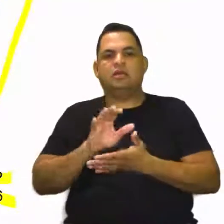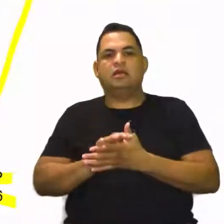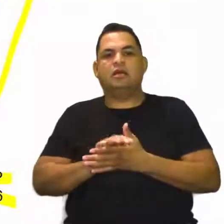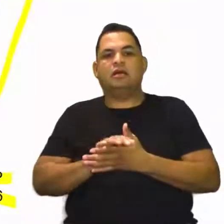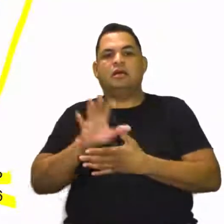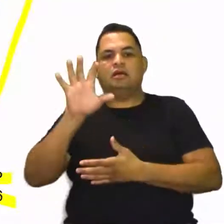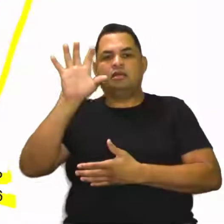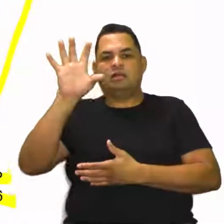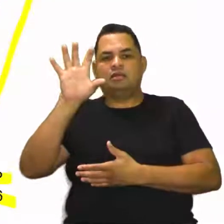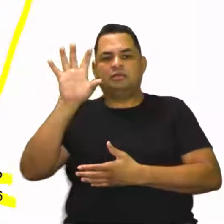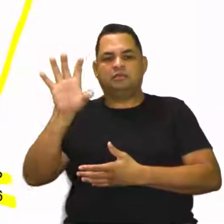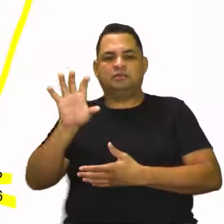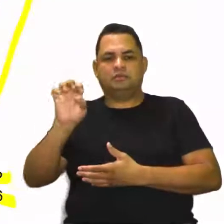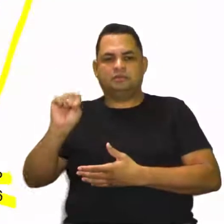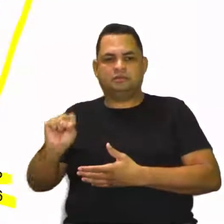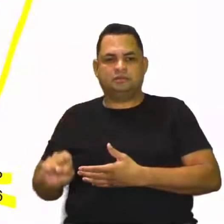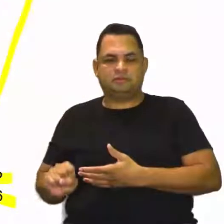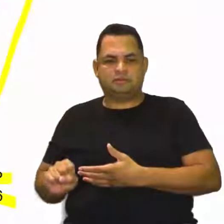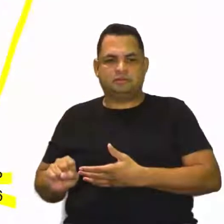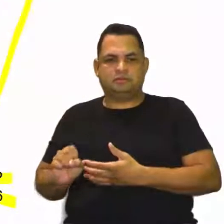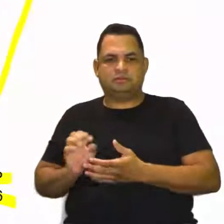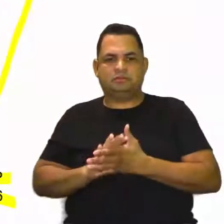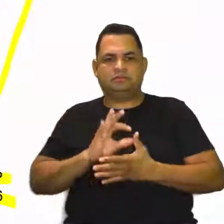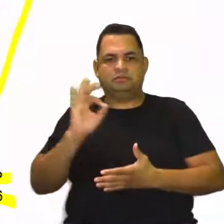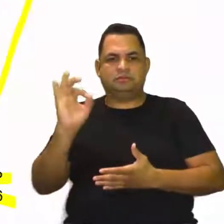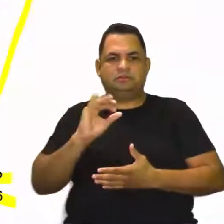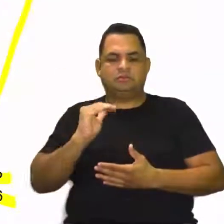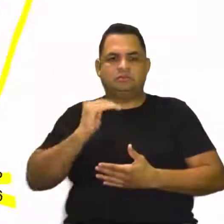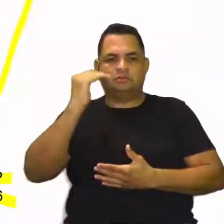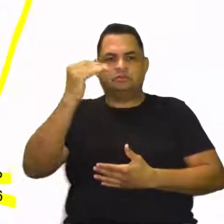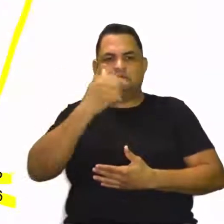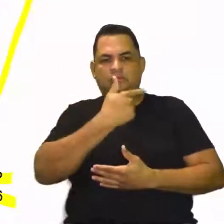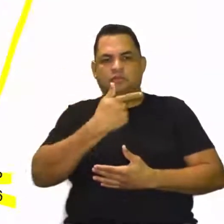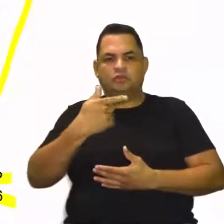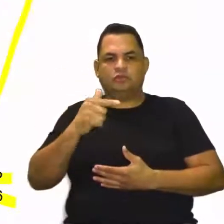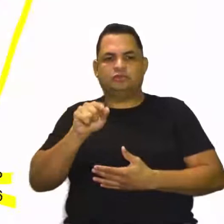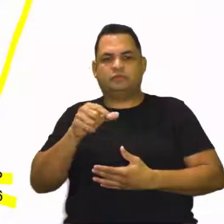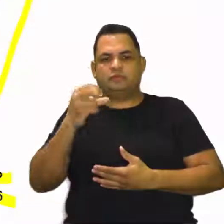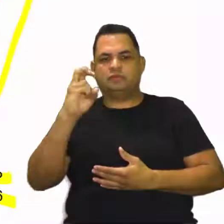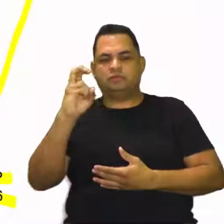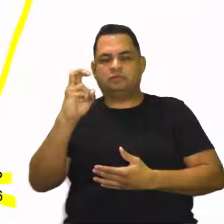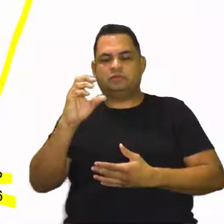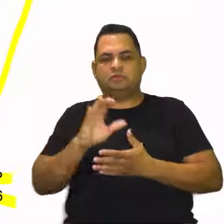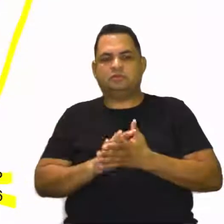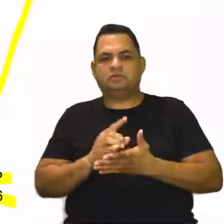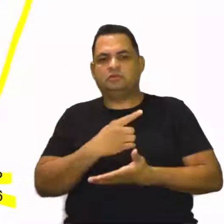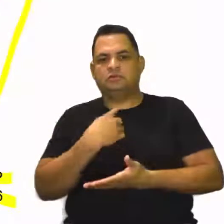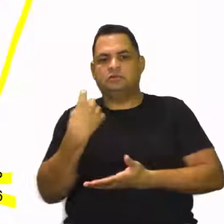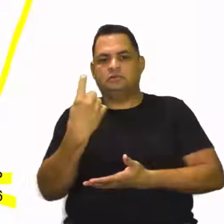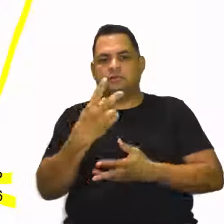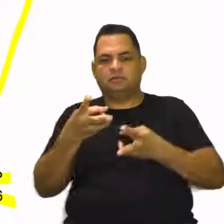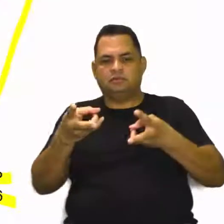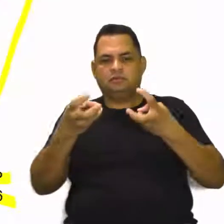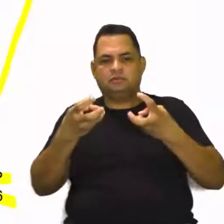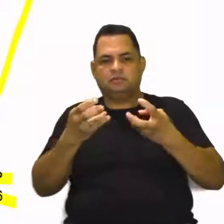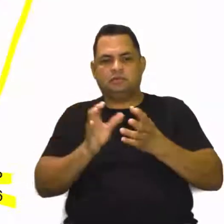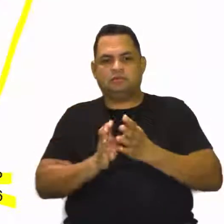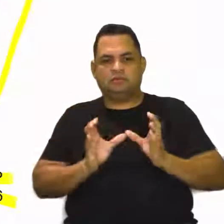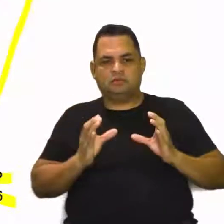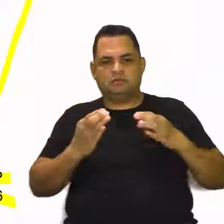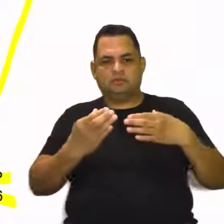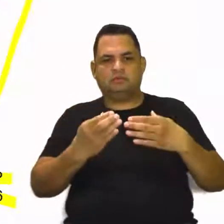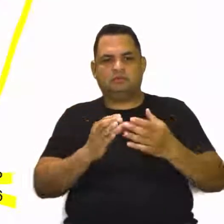uma porcentagem também maior, tá? De 12,5%. E a gente também percebe aí, dentro desse grupo, os